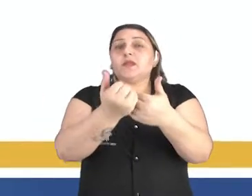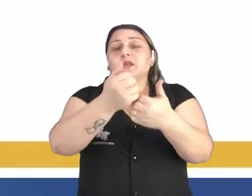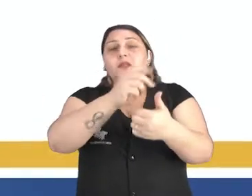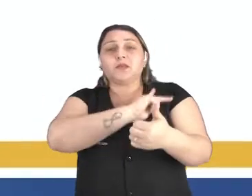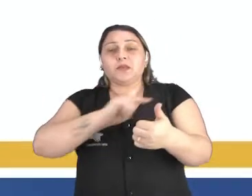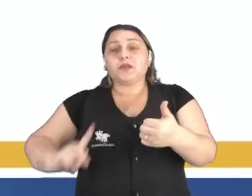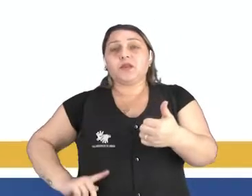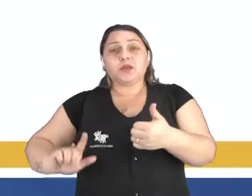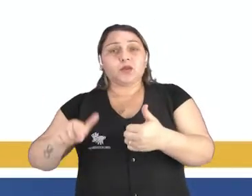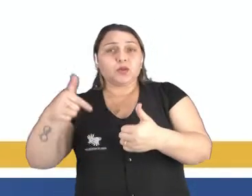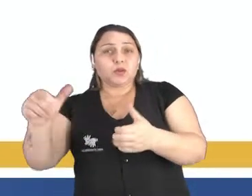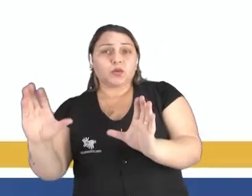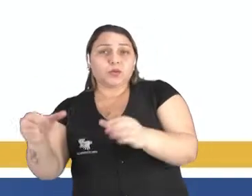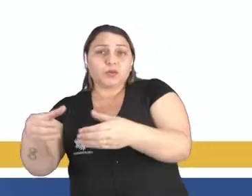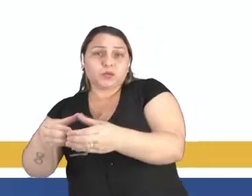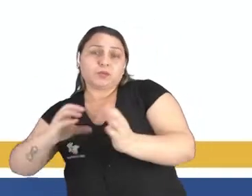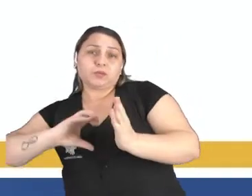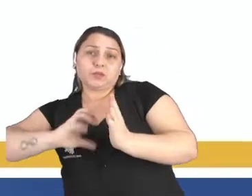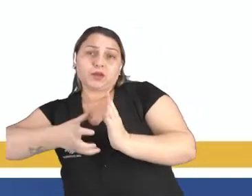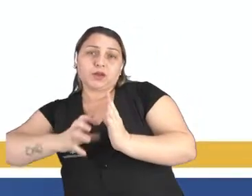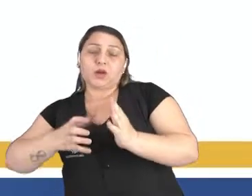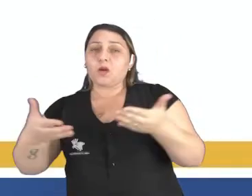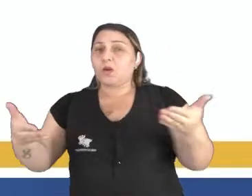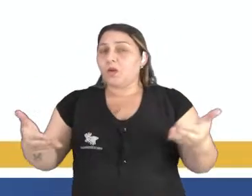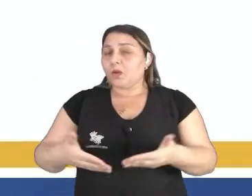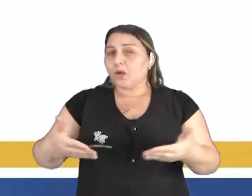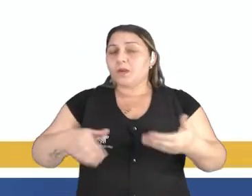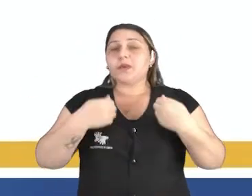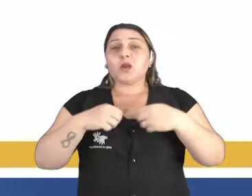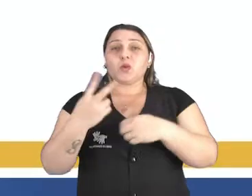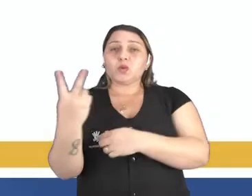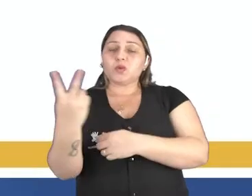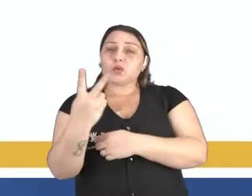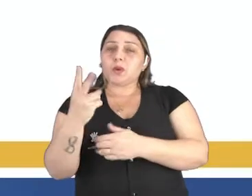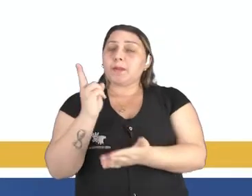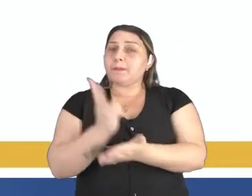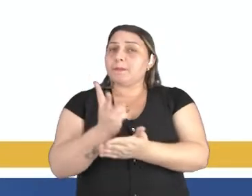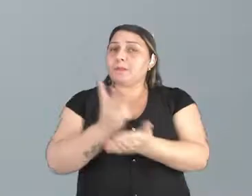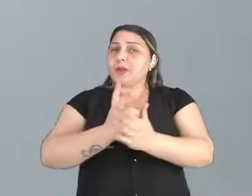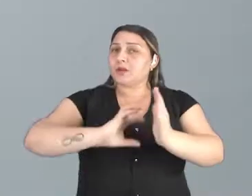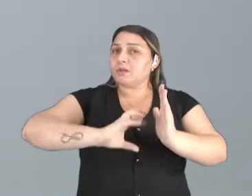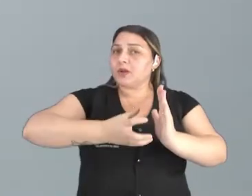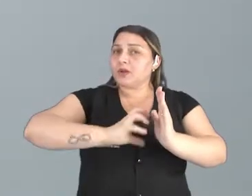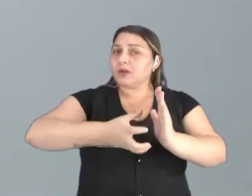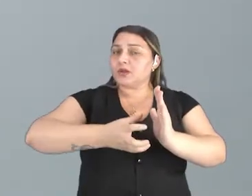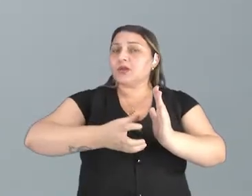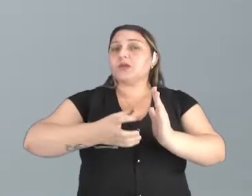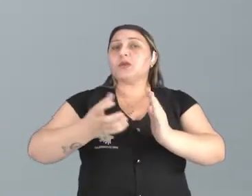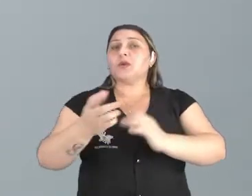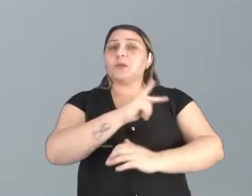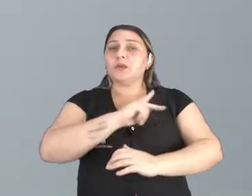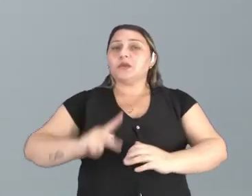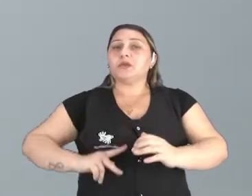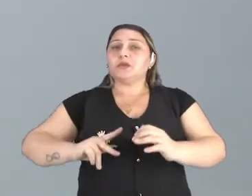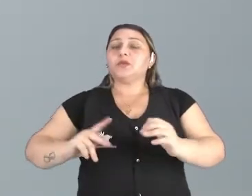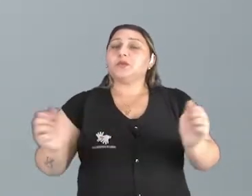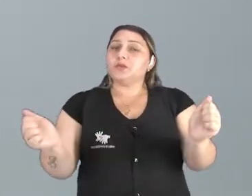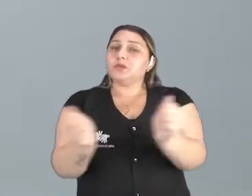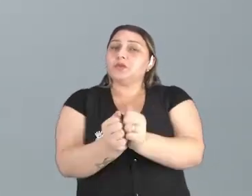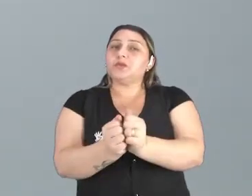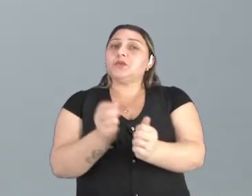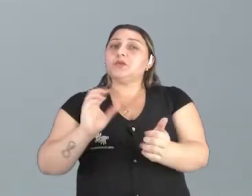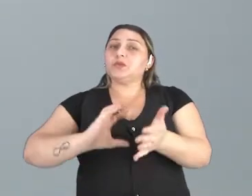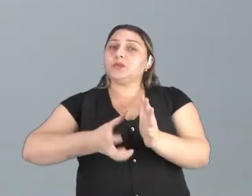Não era necessário, como a gente tem hoje, que fossem os dois de uma chapa, né, o presidente e o vice. Então, junto aí